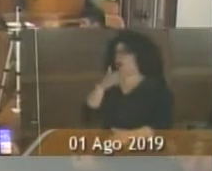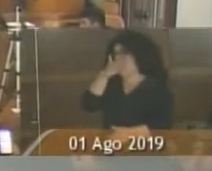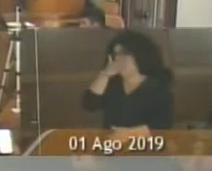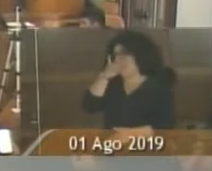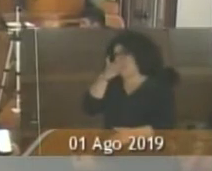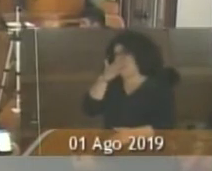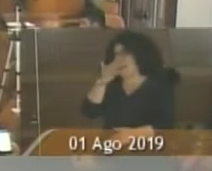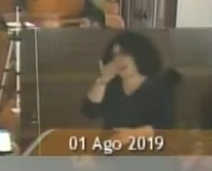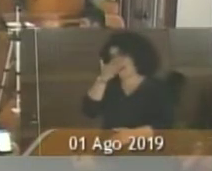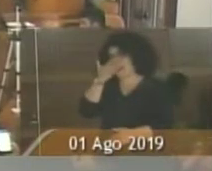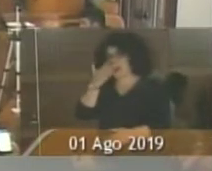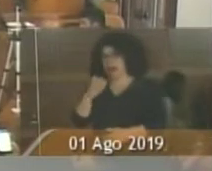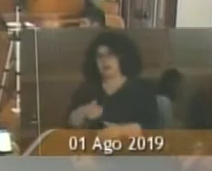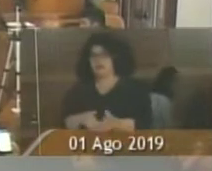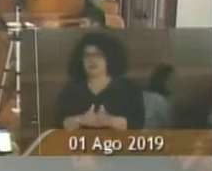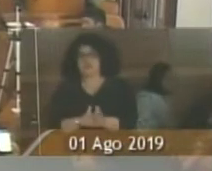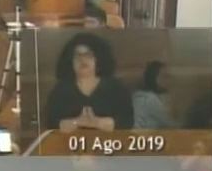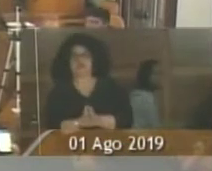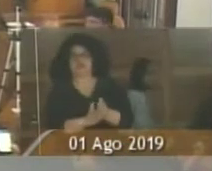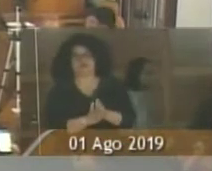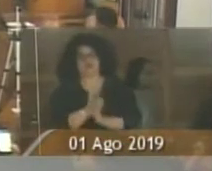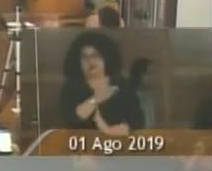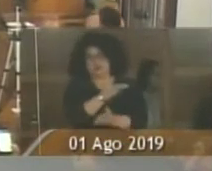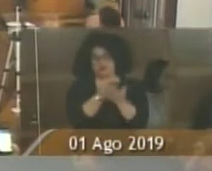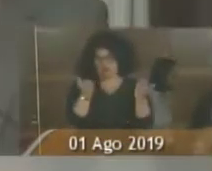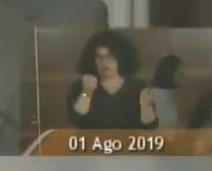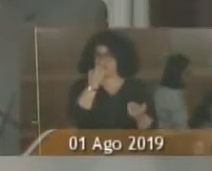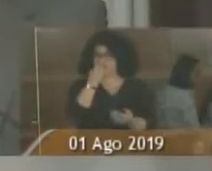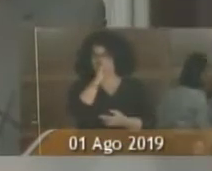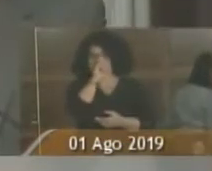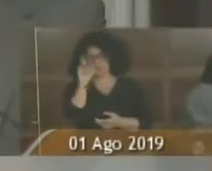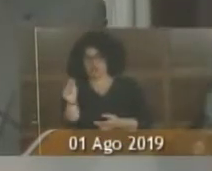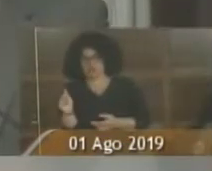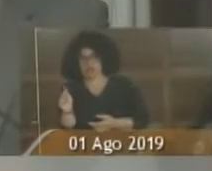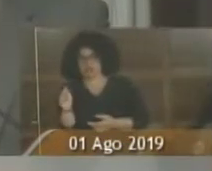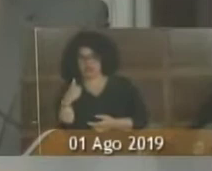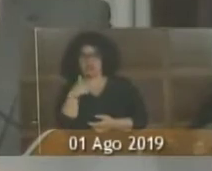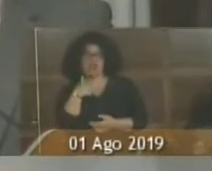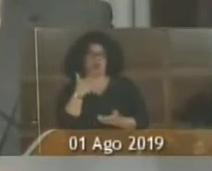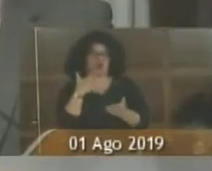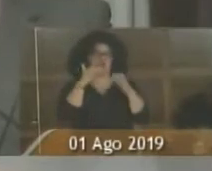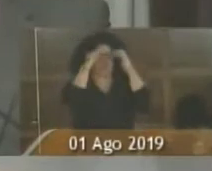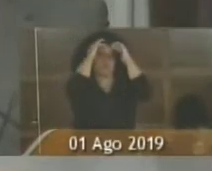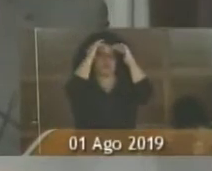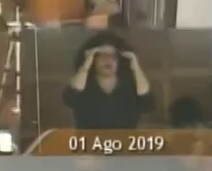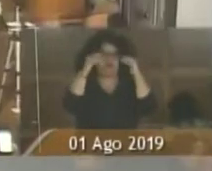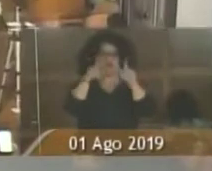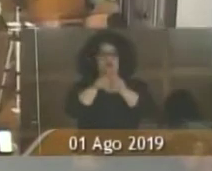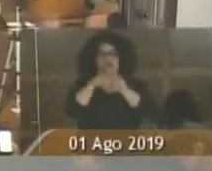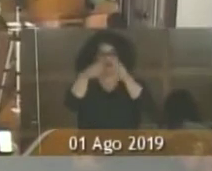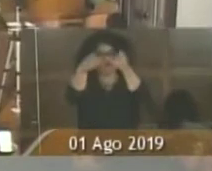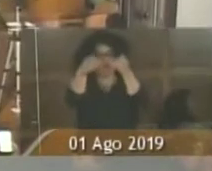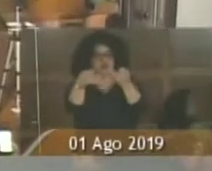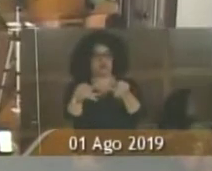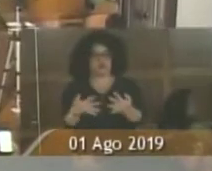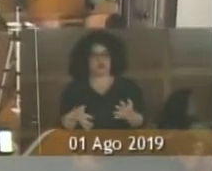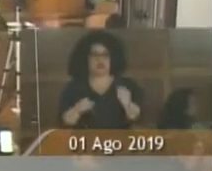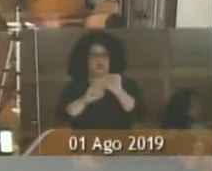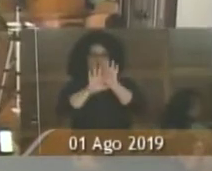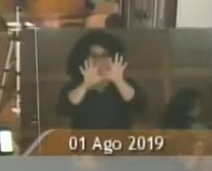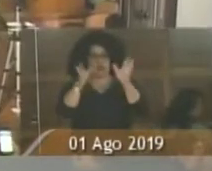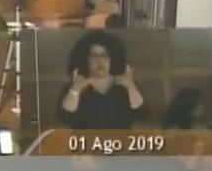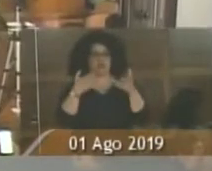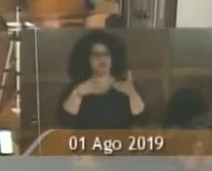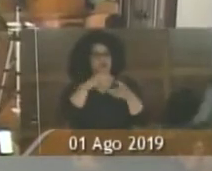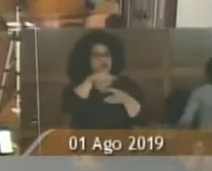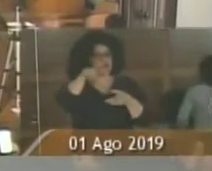dia. Antes de entrar na minha matéria do expediente, até por questão de respeito e esclarecimento, gostaria de informar para